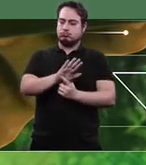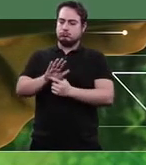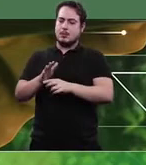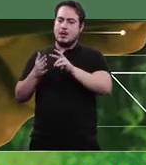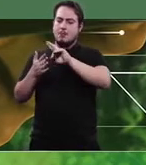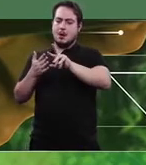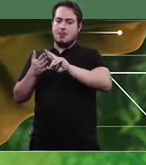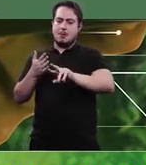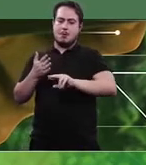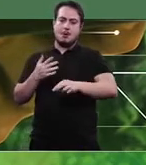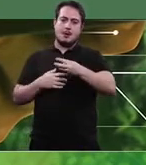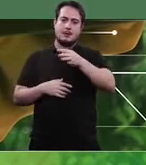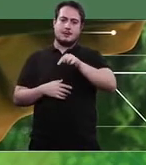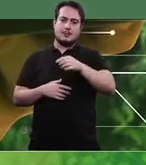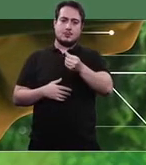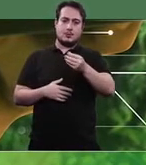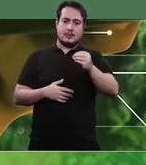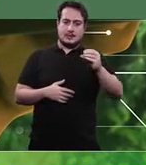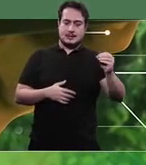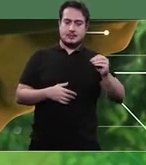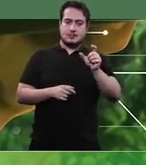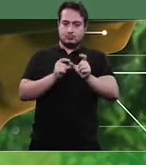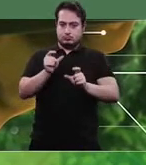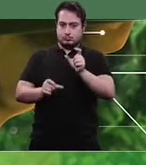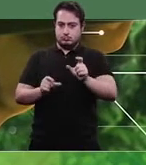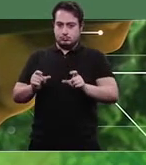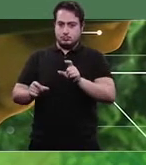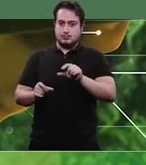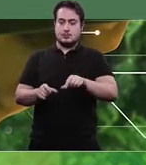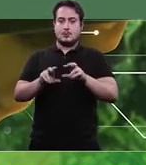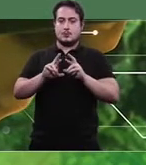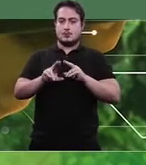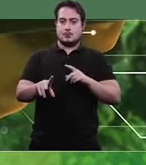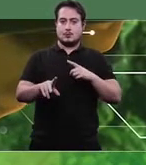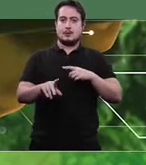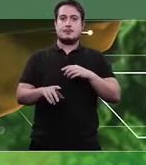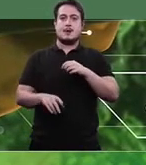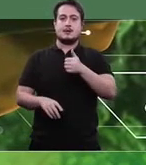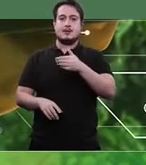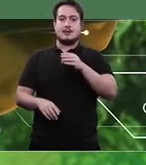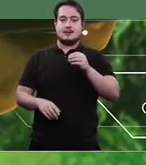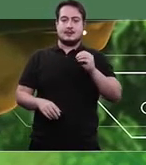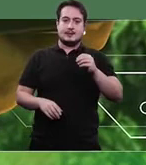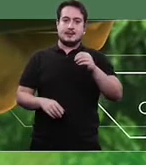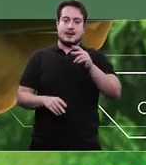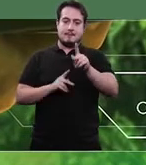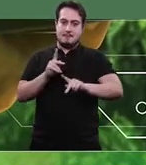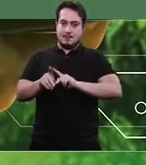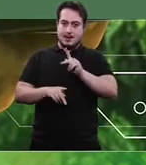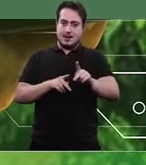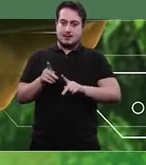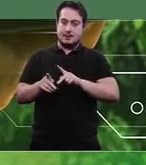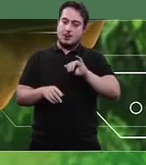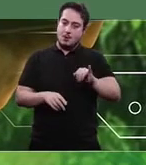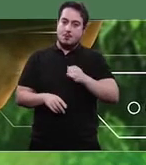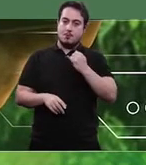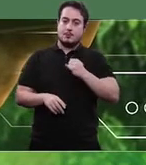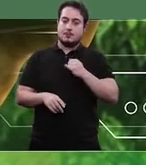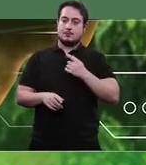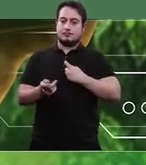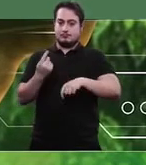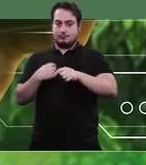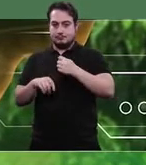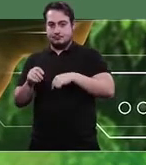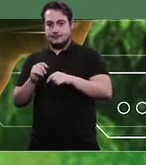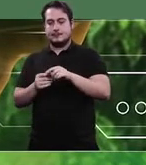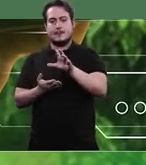de 3.600 produtos, mapeando cruzamentos com mais de 100 países, oportunidades de negócios, advindas